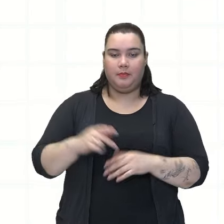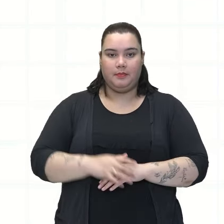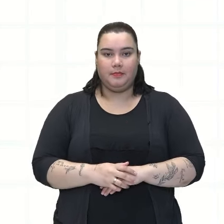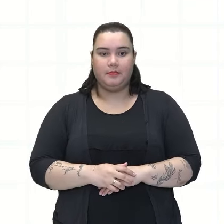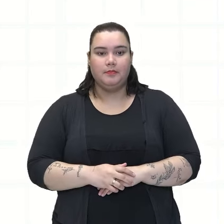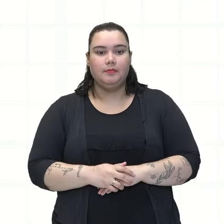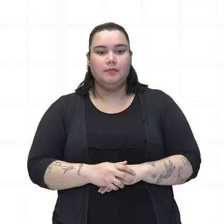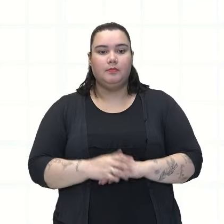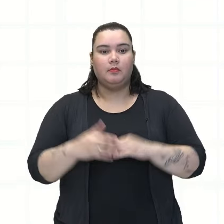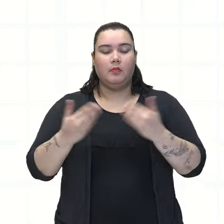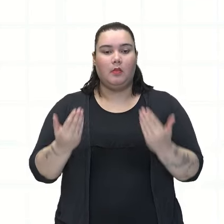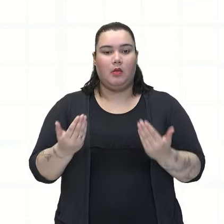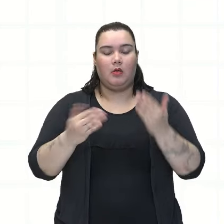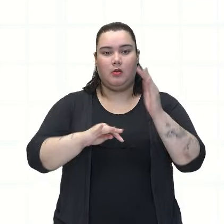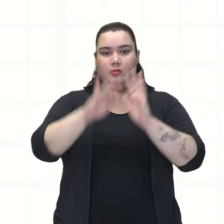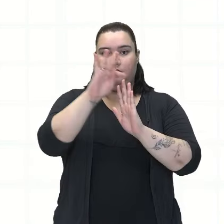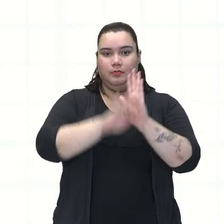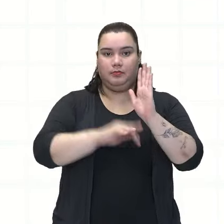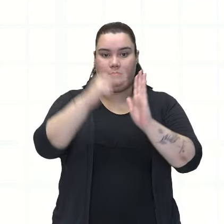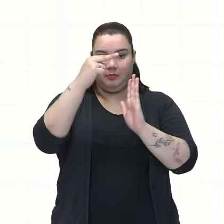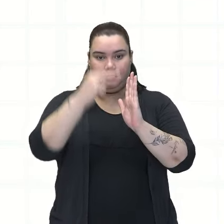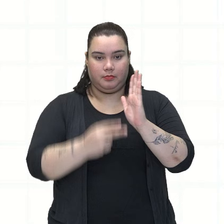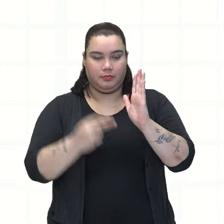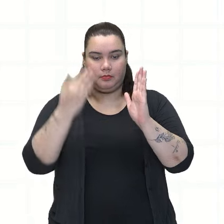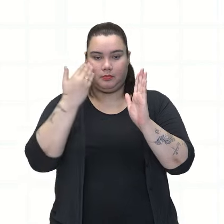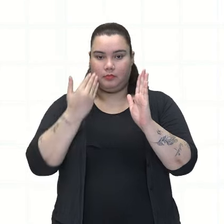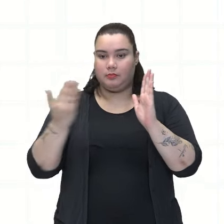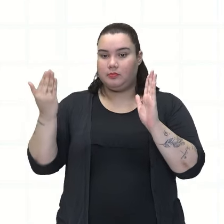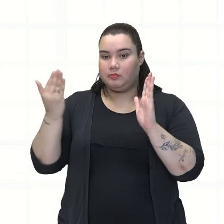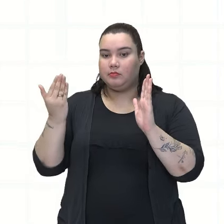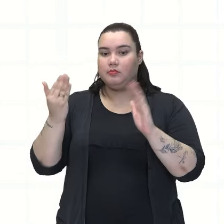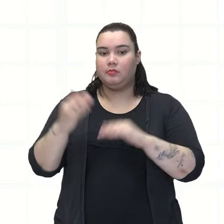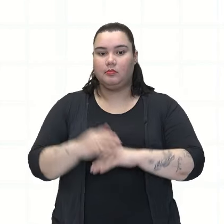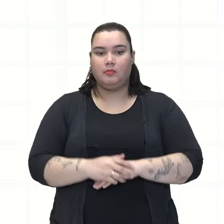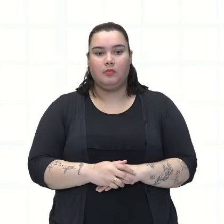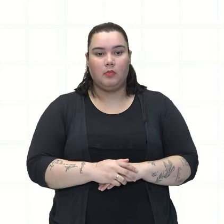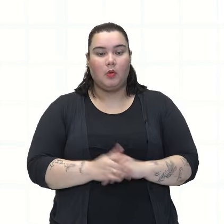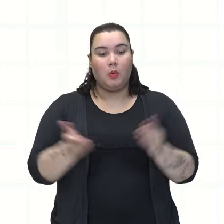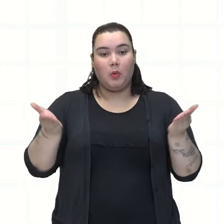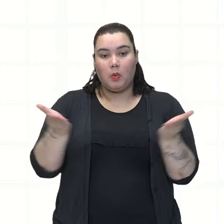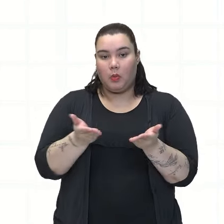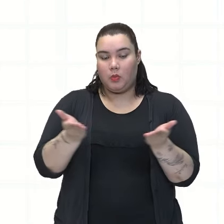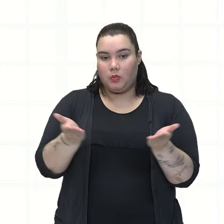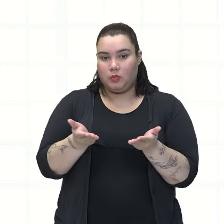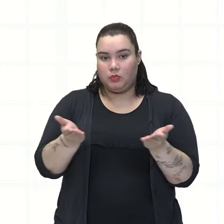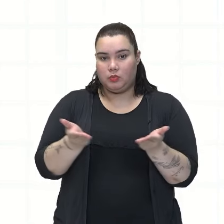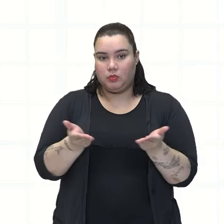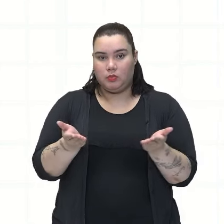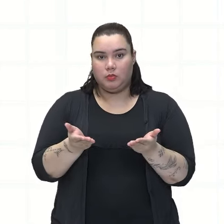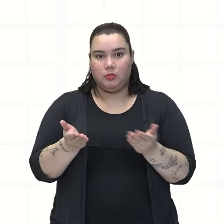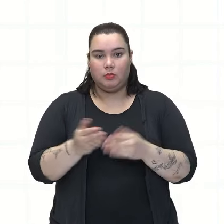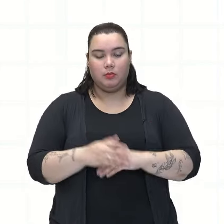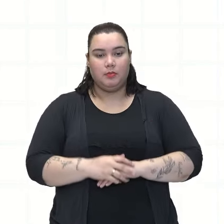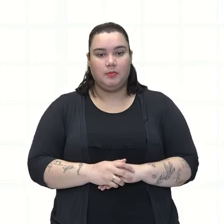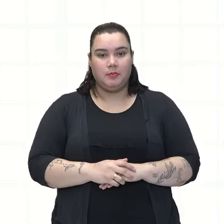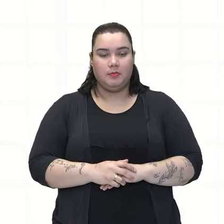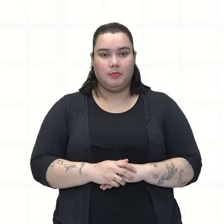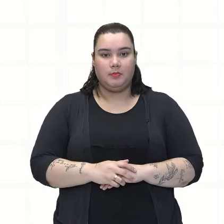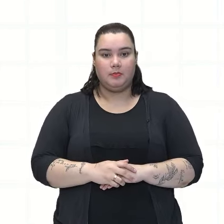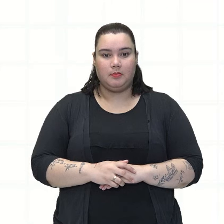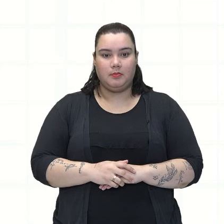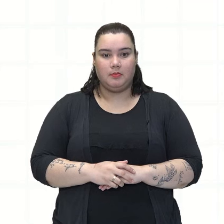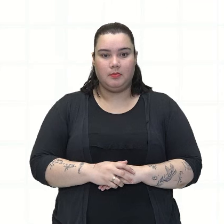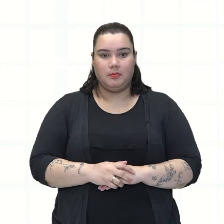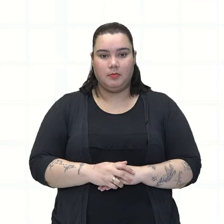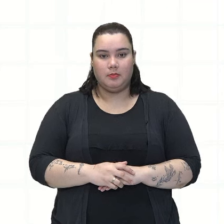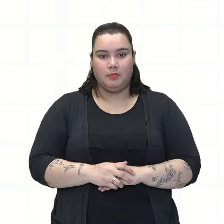E nosso texto começa o seguinte: Today, hoje, I'm going to do